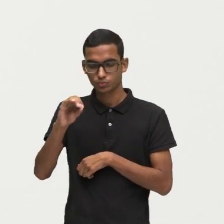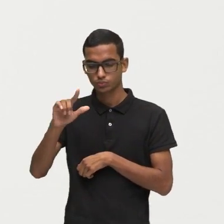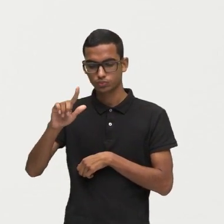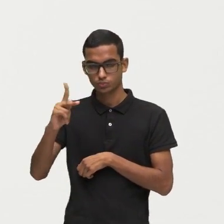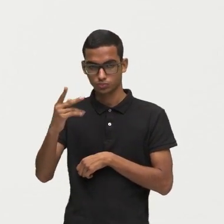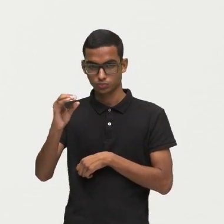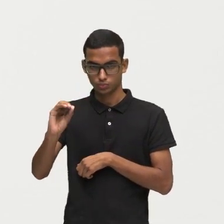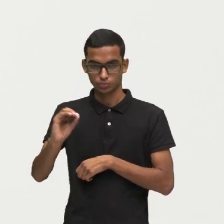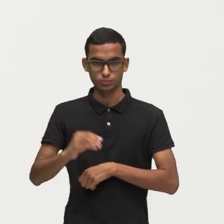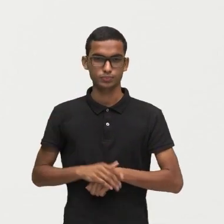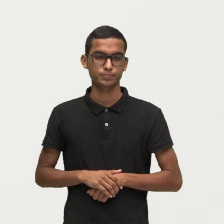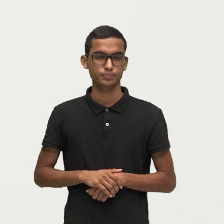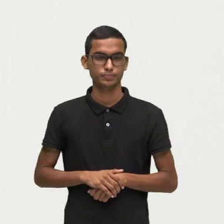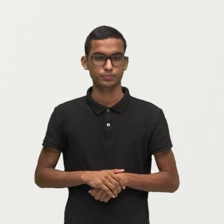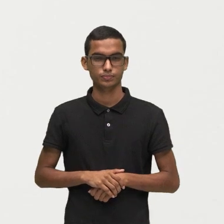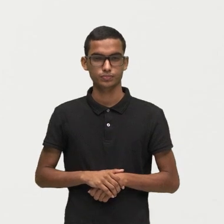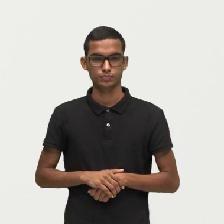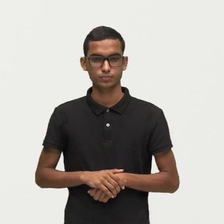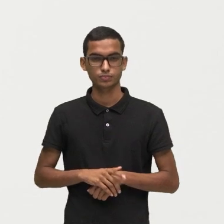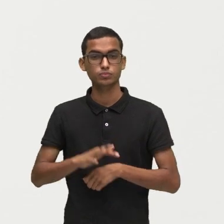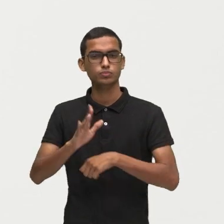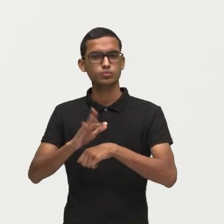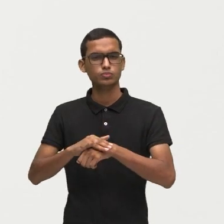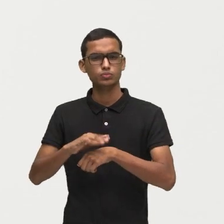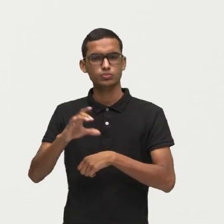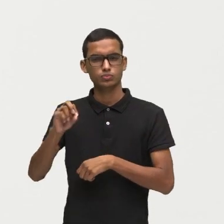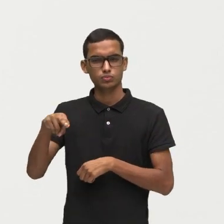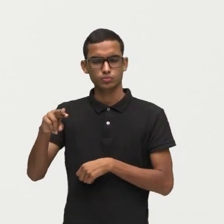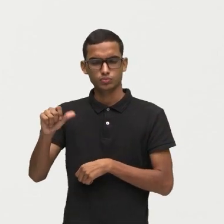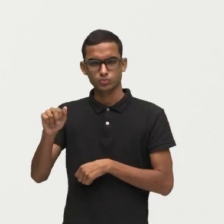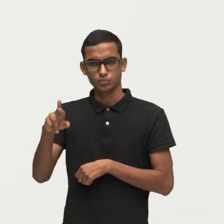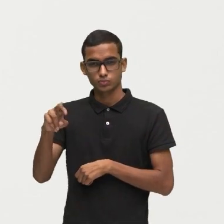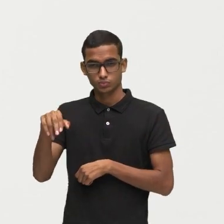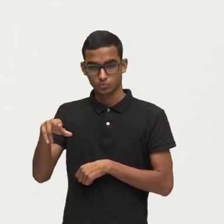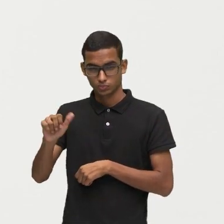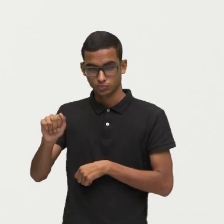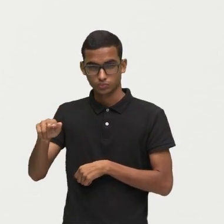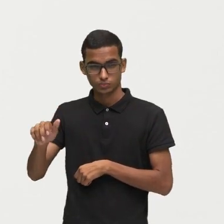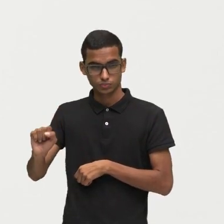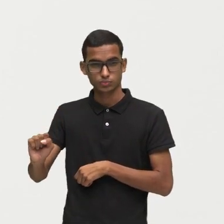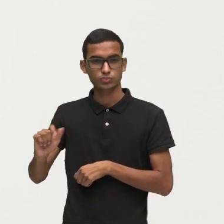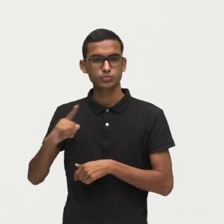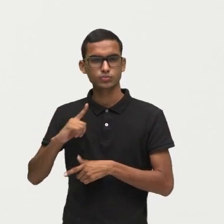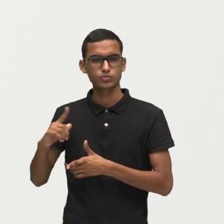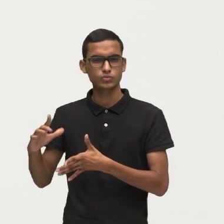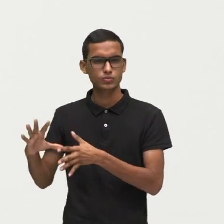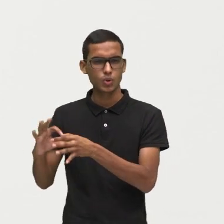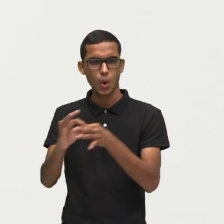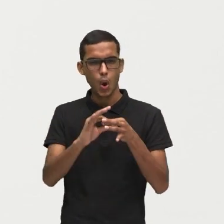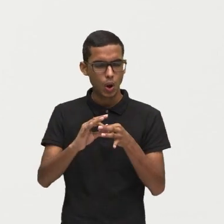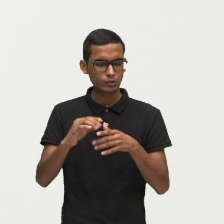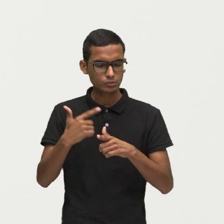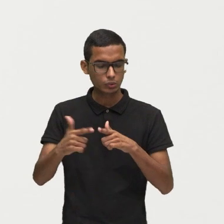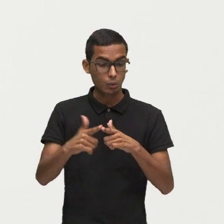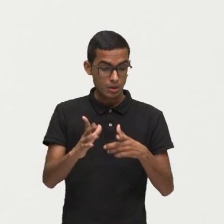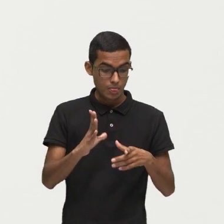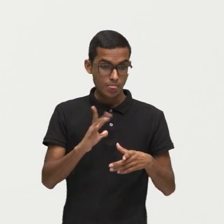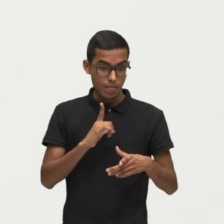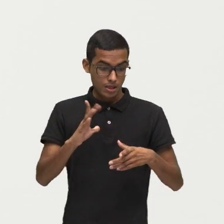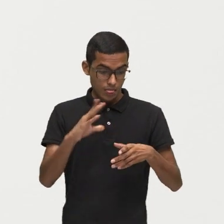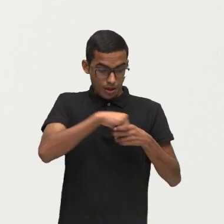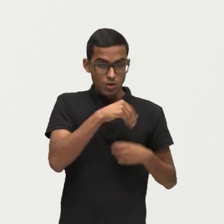As doenças coronarianas são um conjunto de problemas relacionados ao coração e